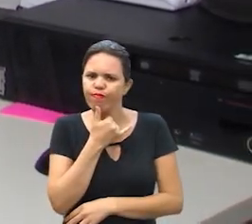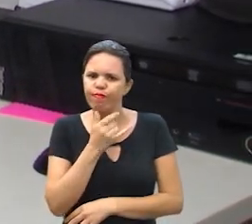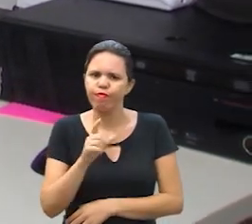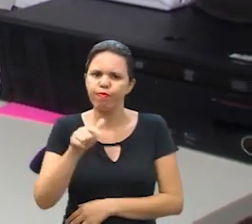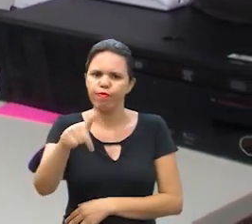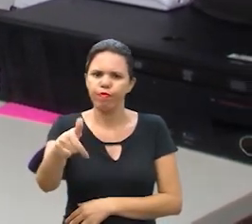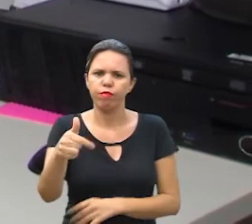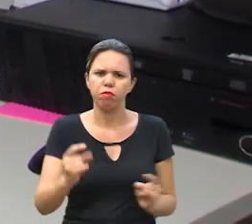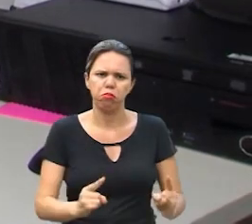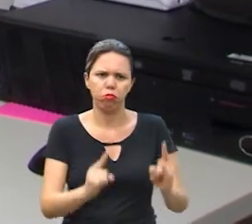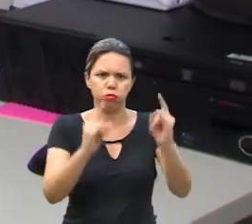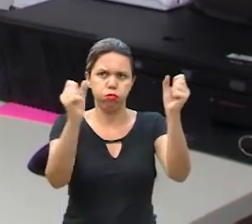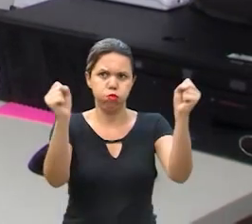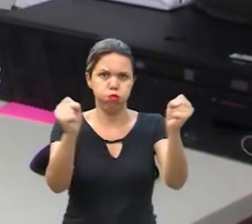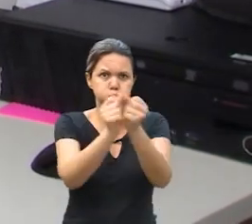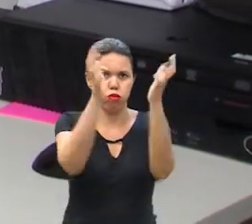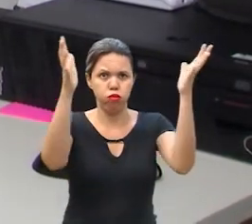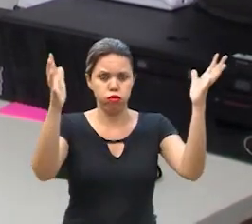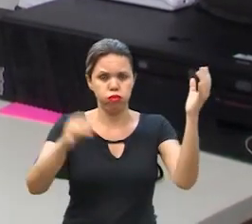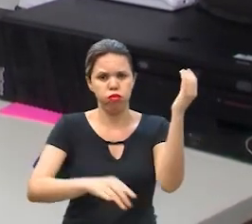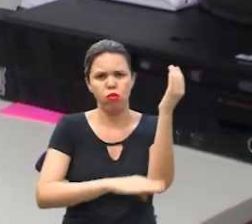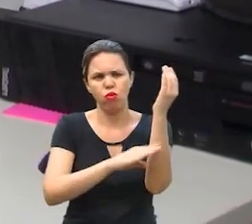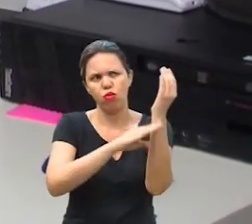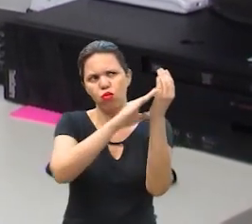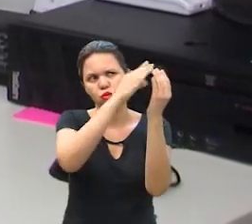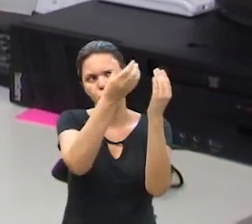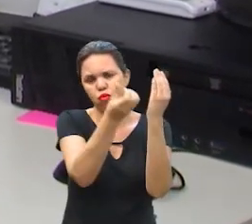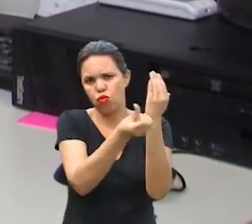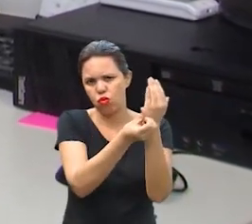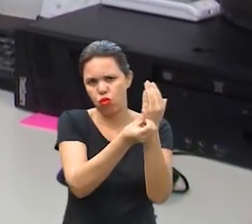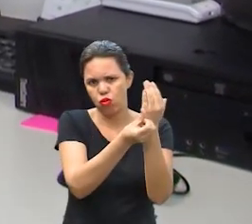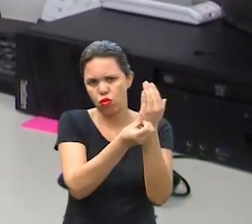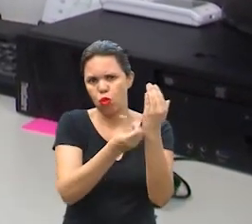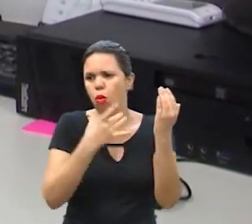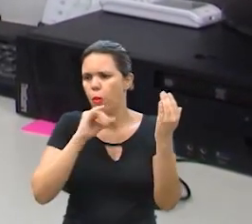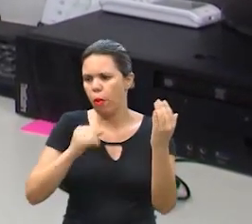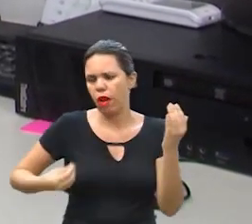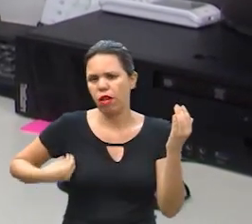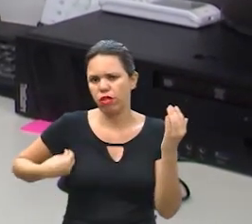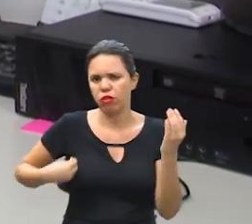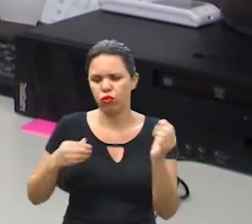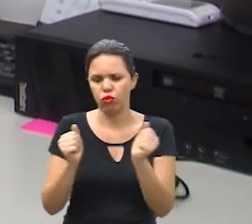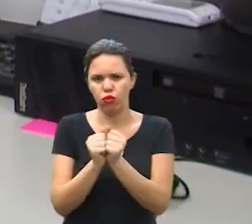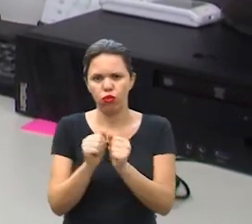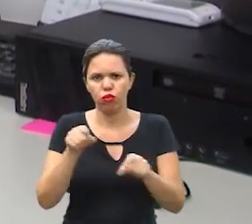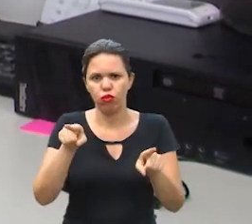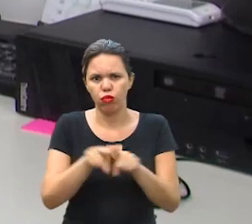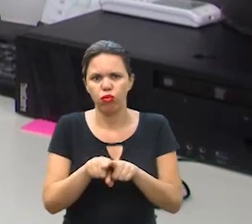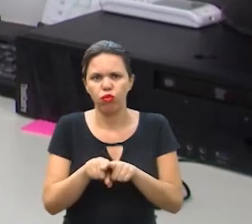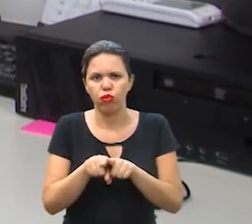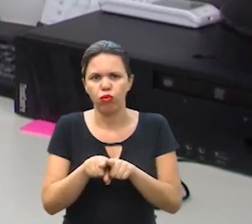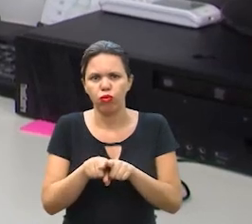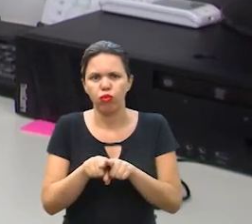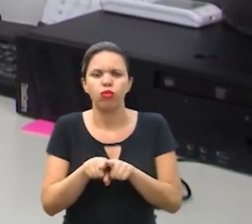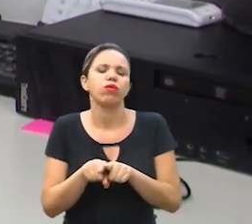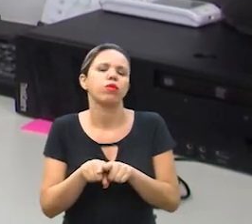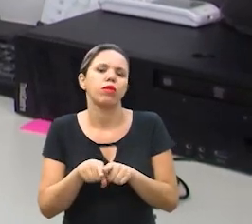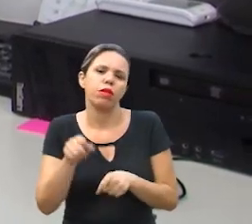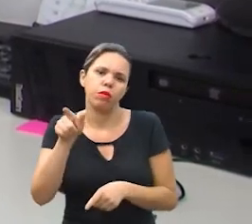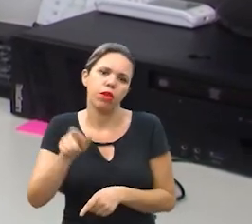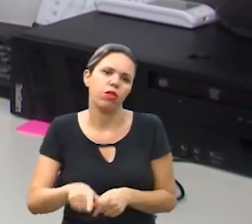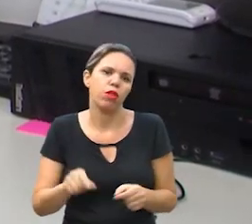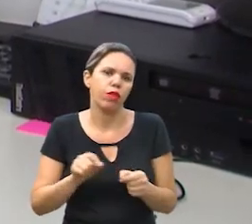infelizmente, depois de uma explosão dentro do apartamento em que ele e o pai estavam, junto também com o